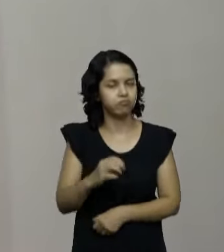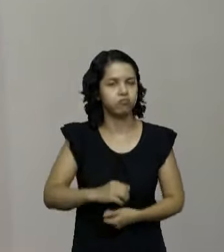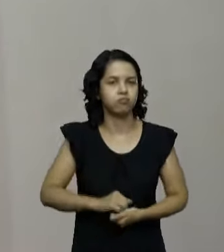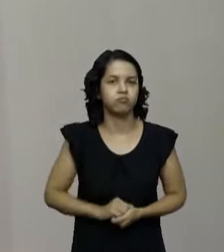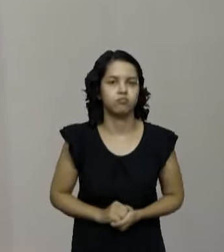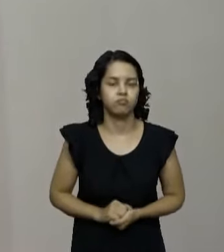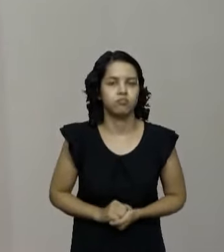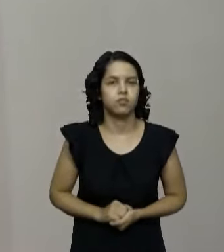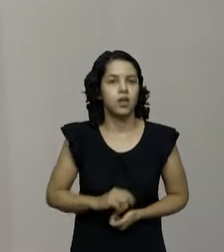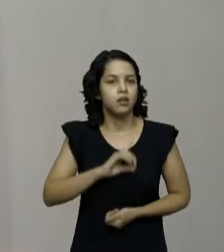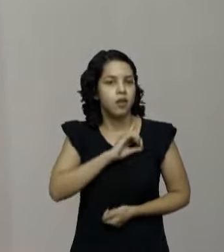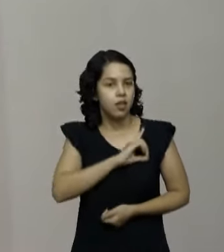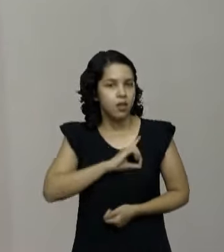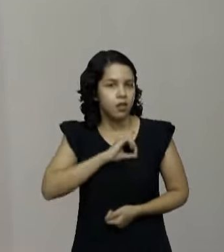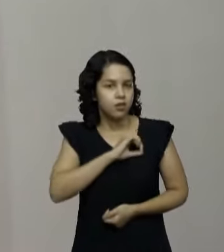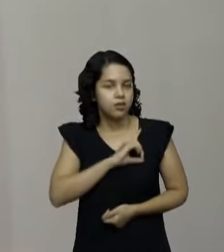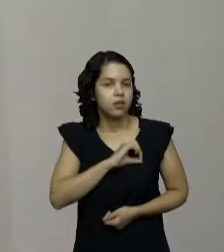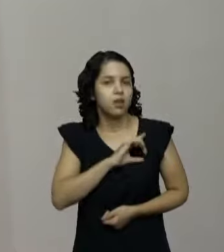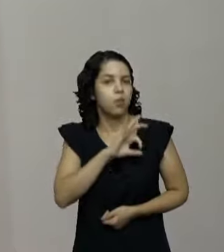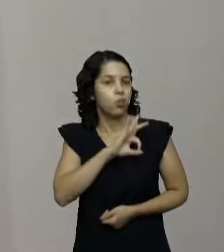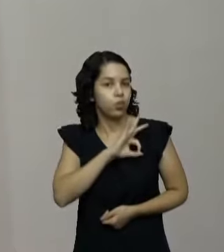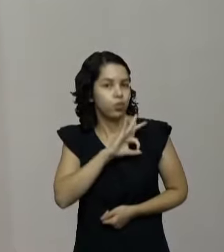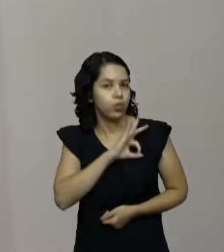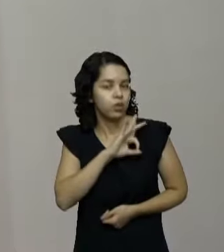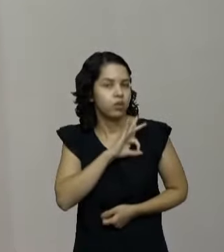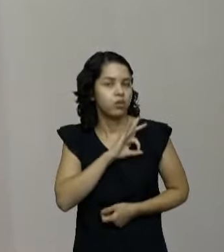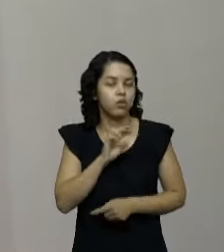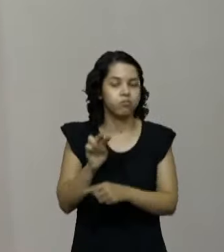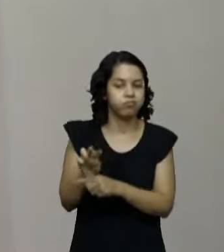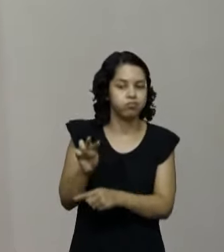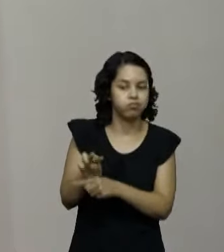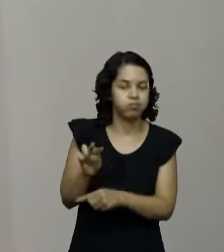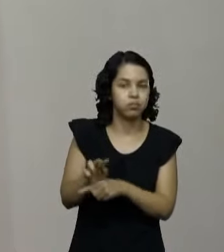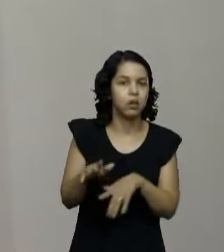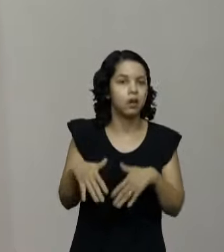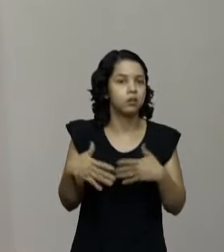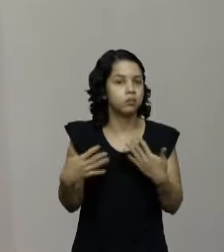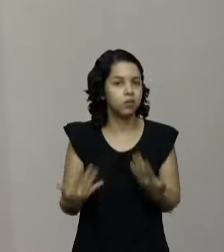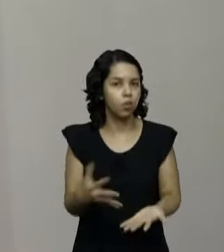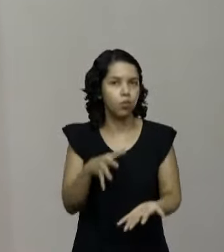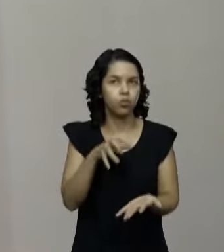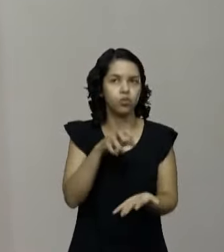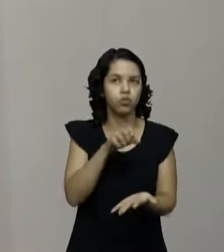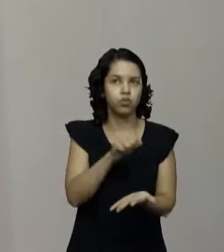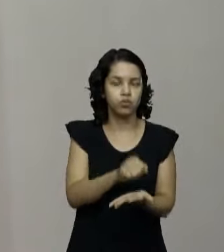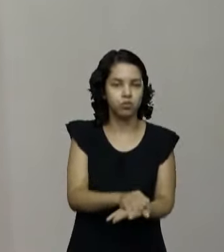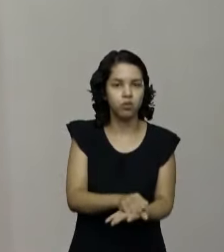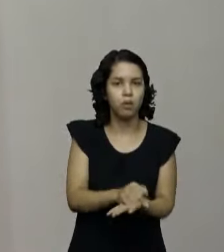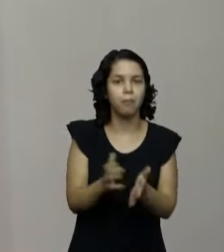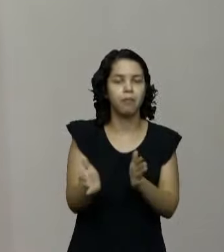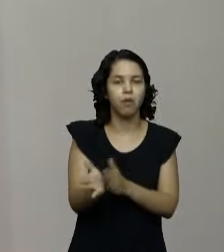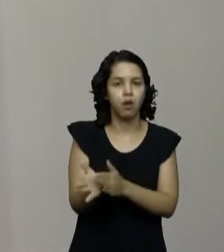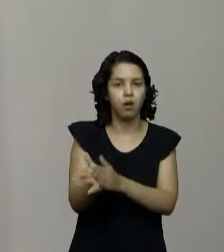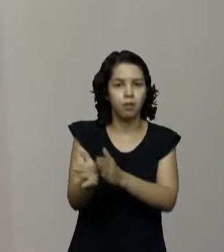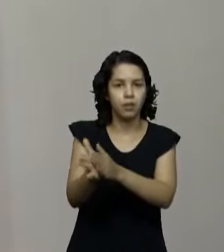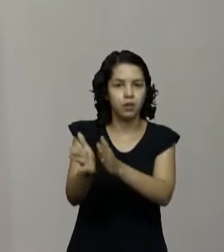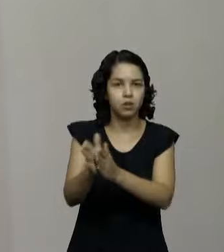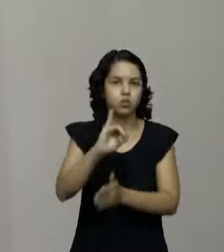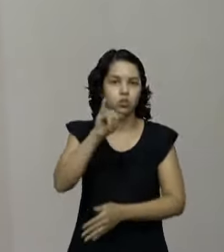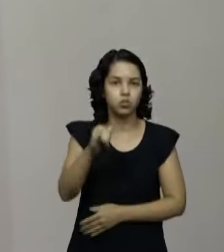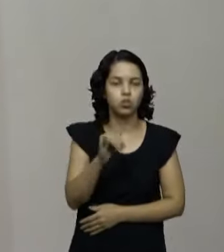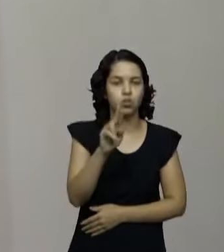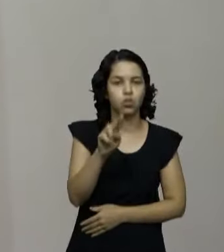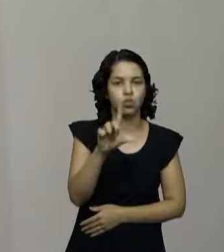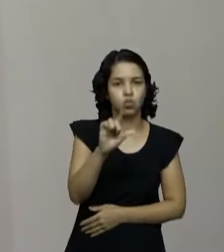das delegacias de polícia que faziam essa análise. Então, registrar, parabenizar a Júlia